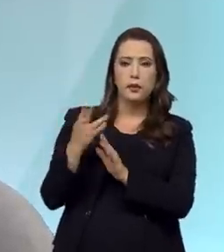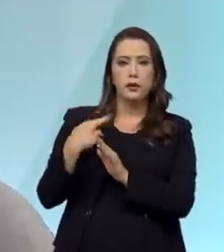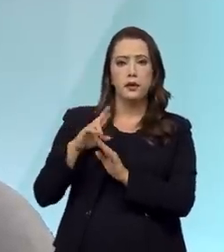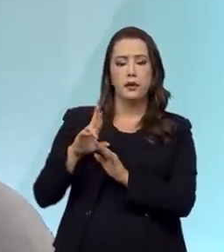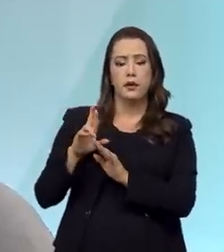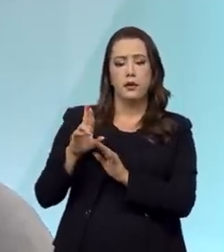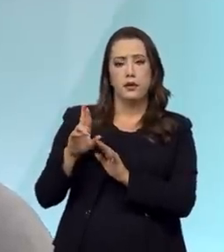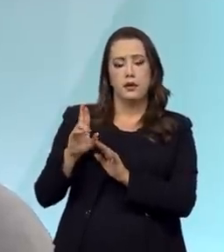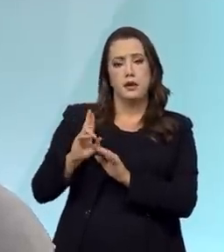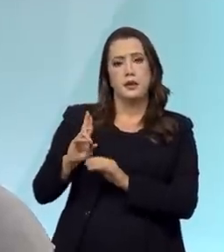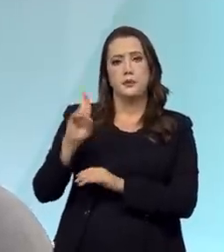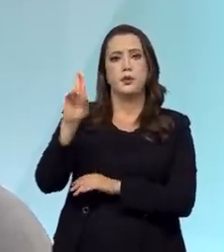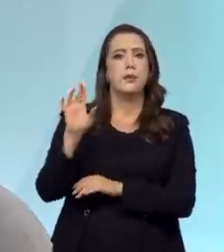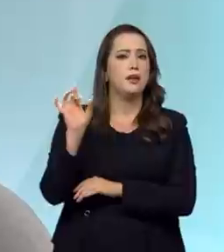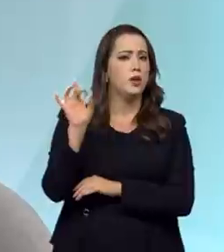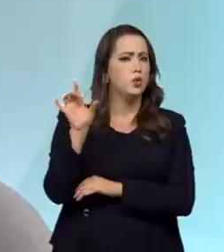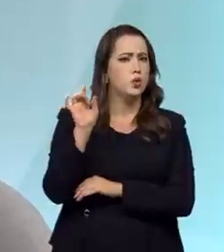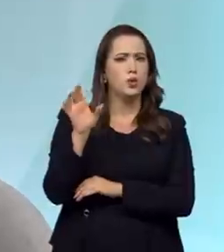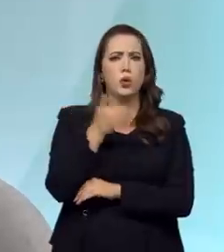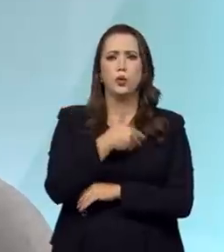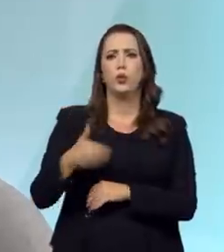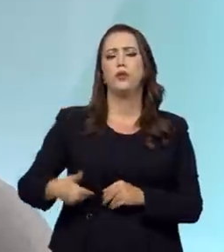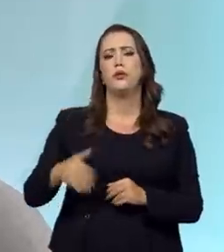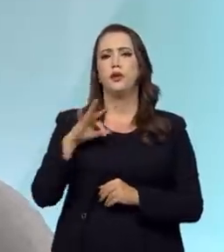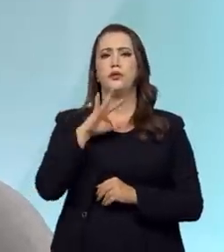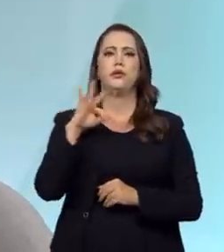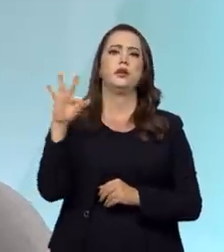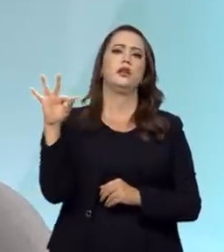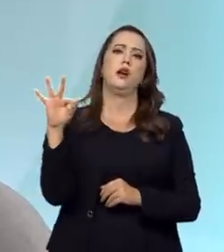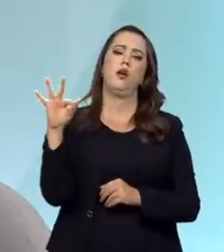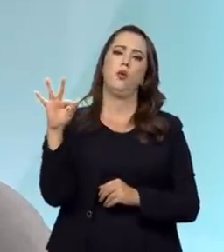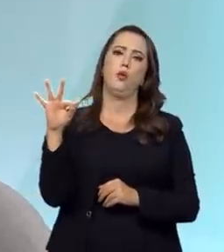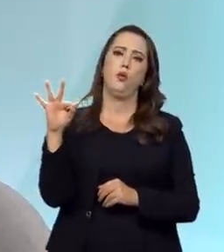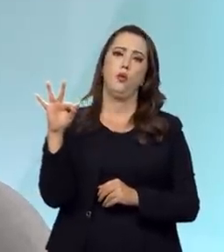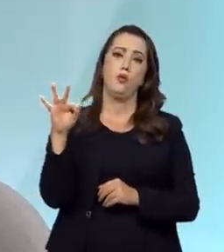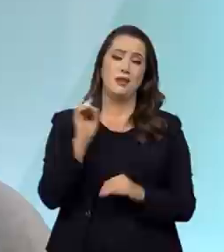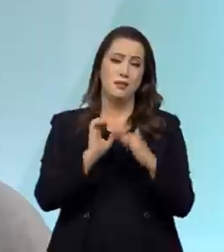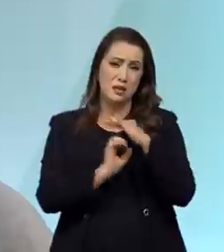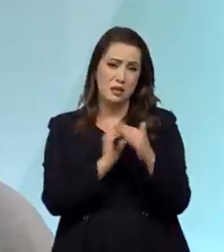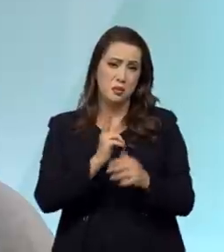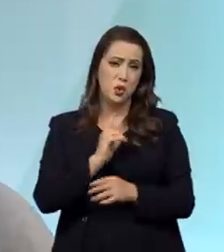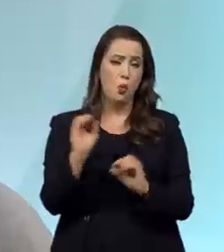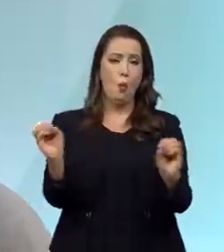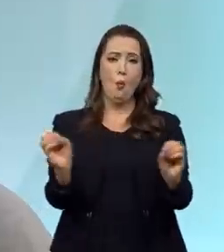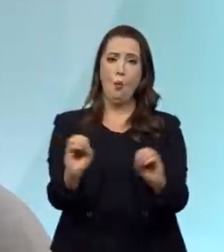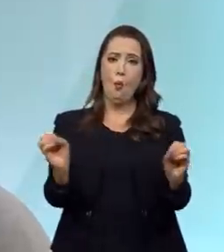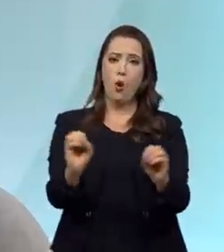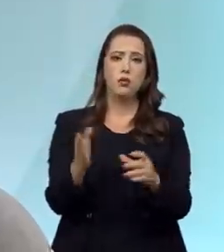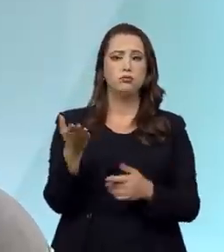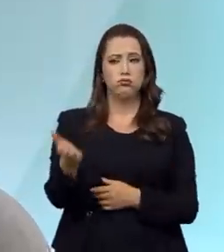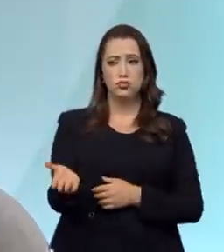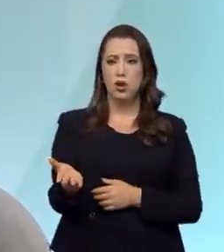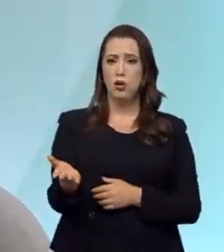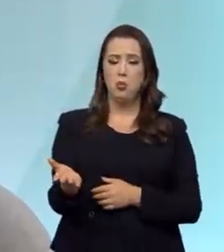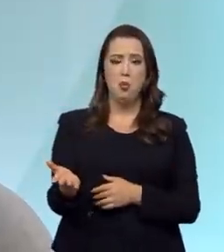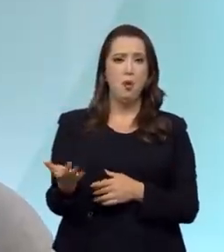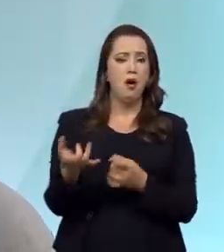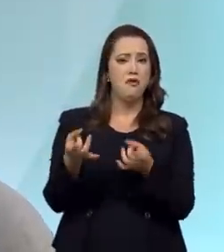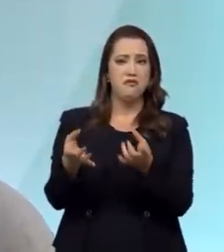e nada era reconhecido como a e é isso de incentivou esse mercado esse mercado praticamente parou